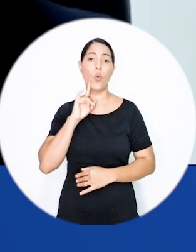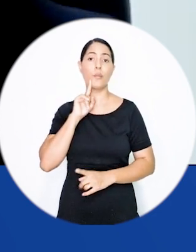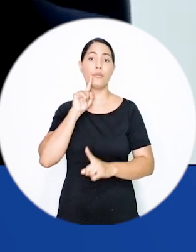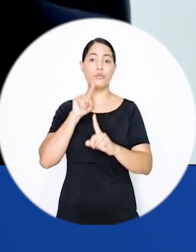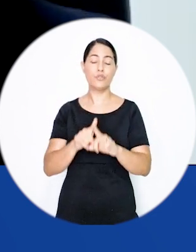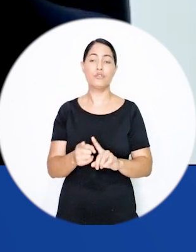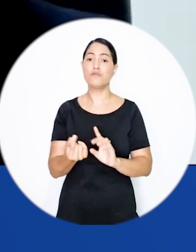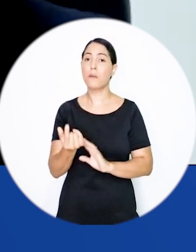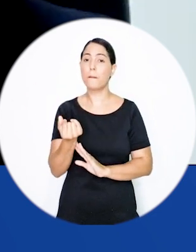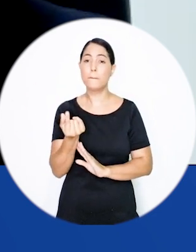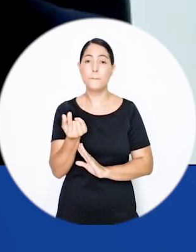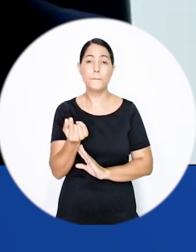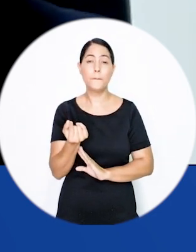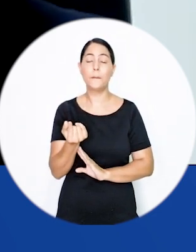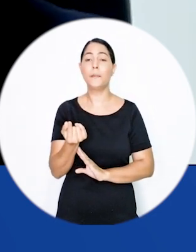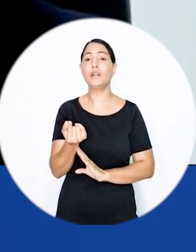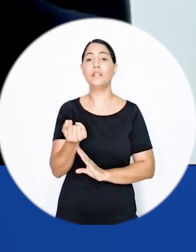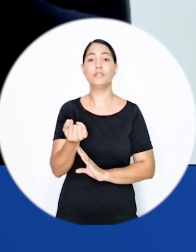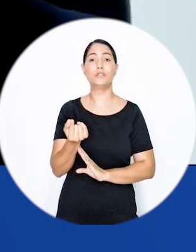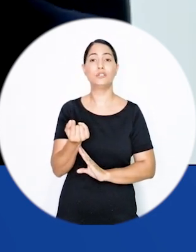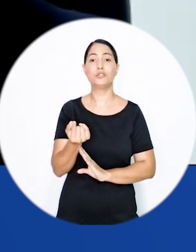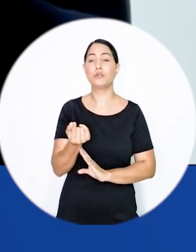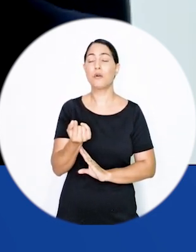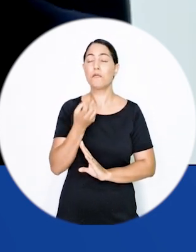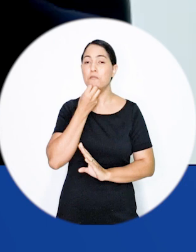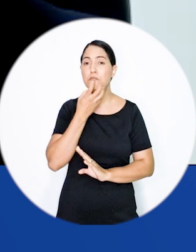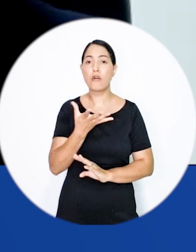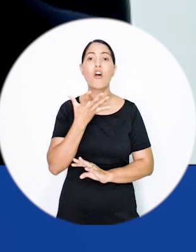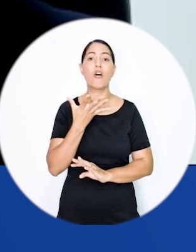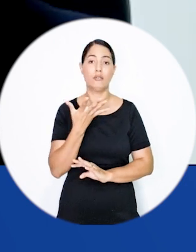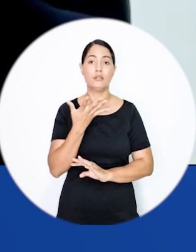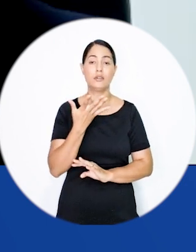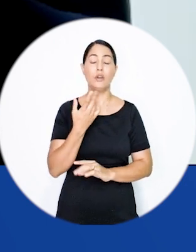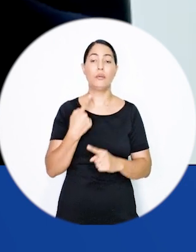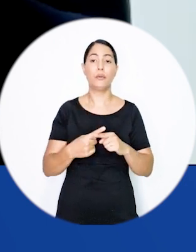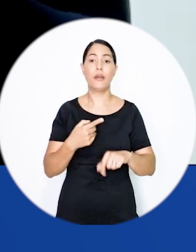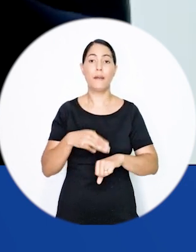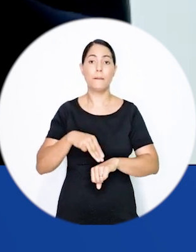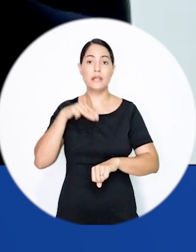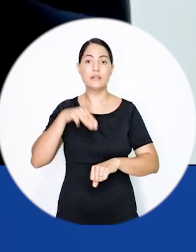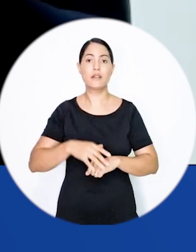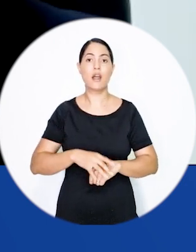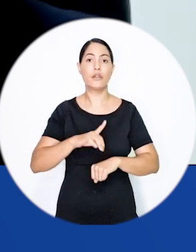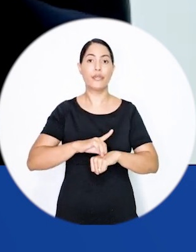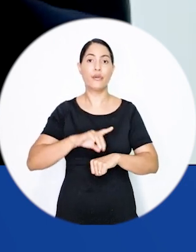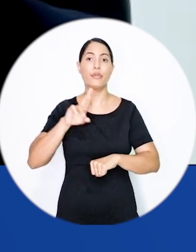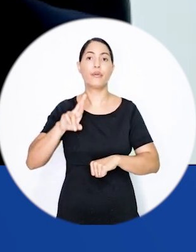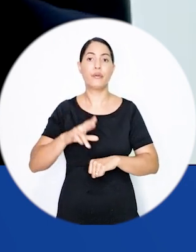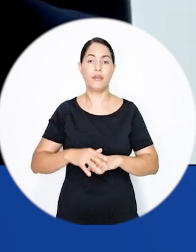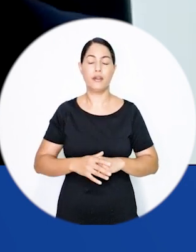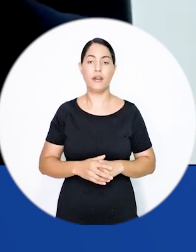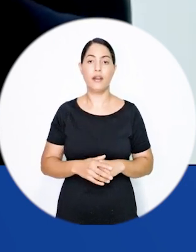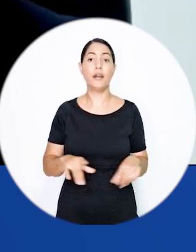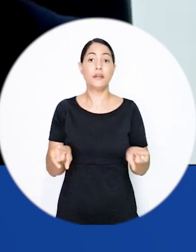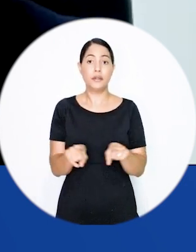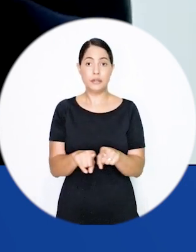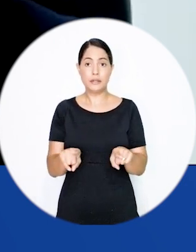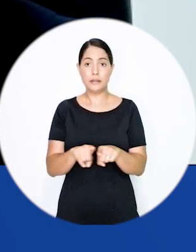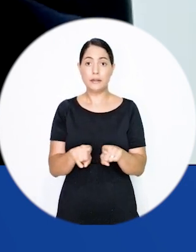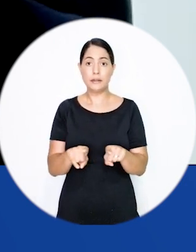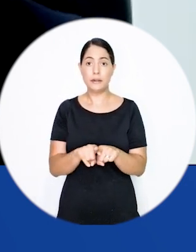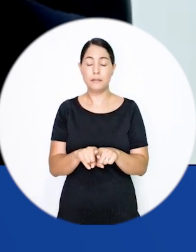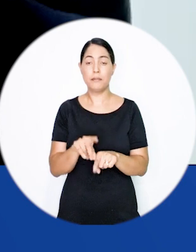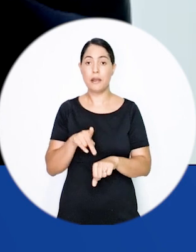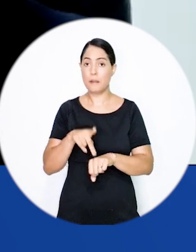para destinar a advocacia com preços assim totalmente convidativos para mestrado, doutorado,